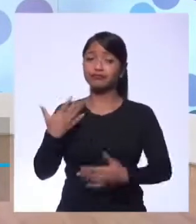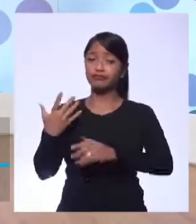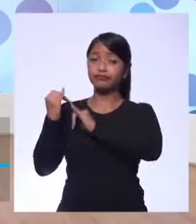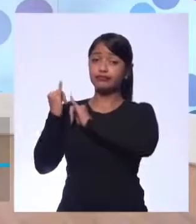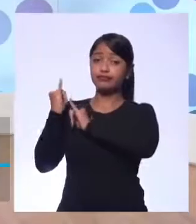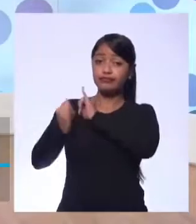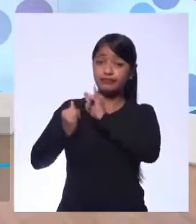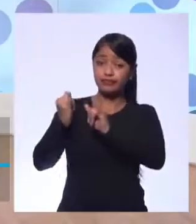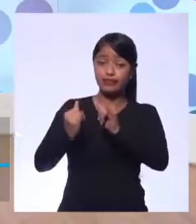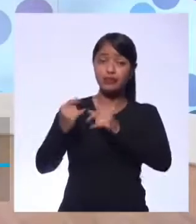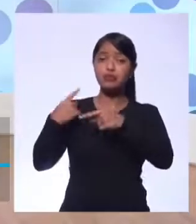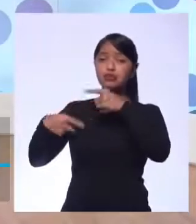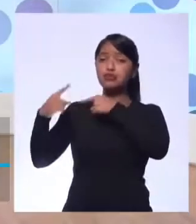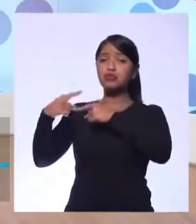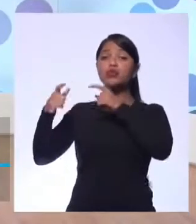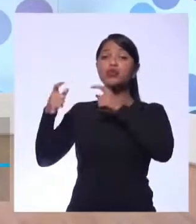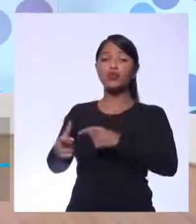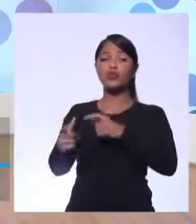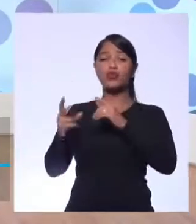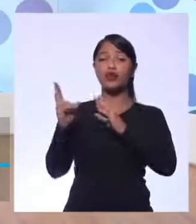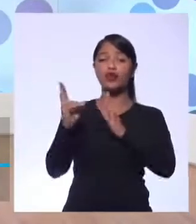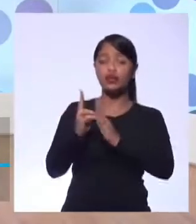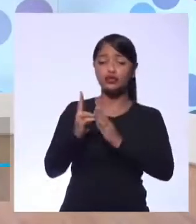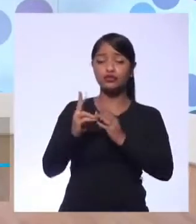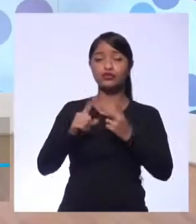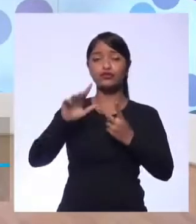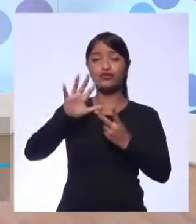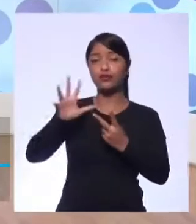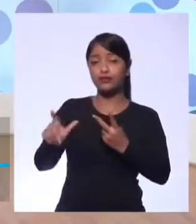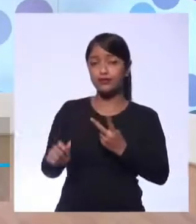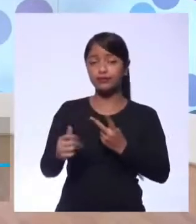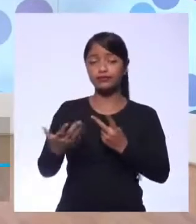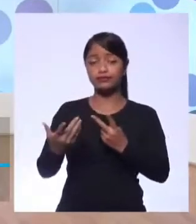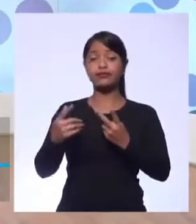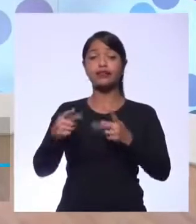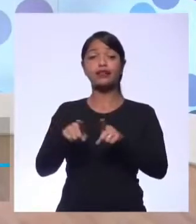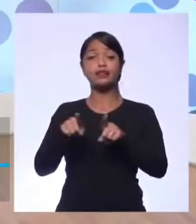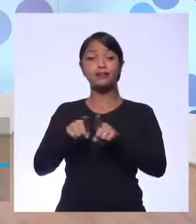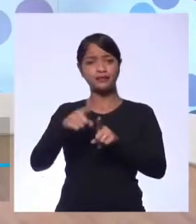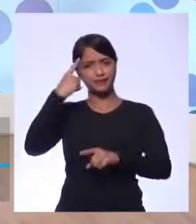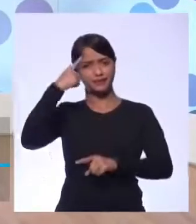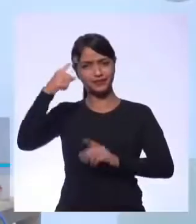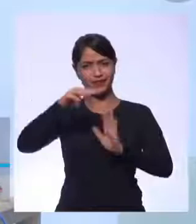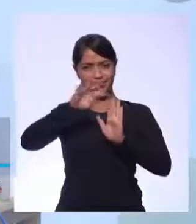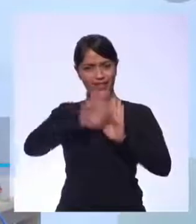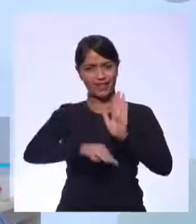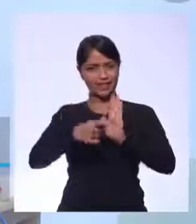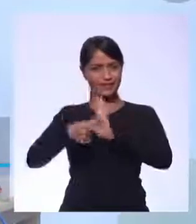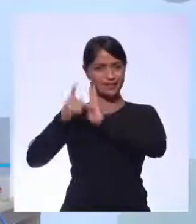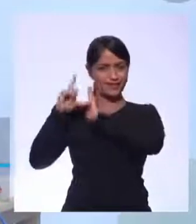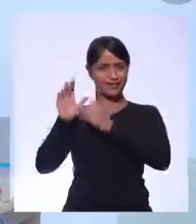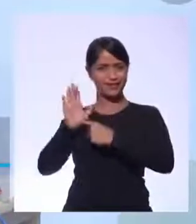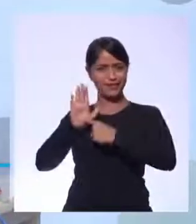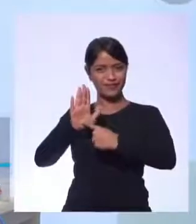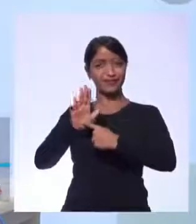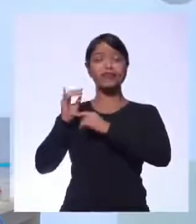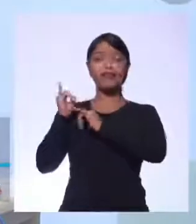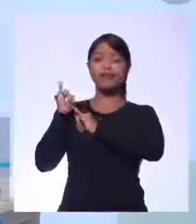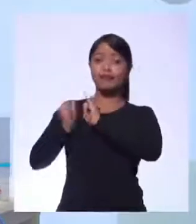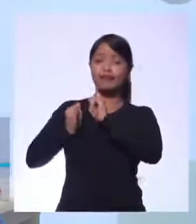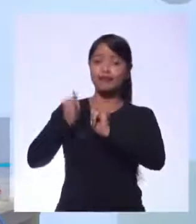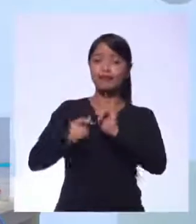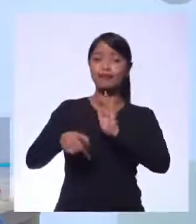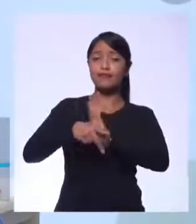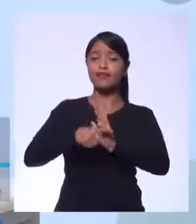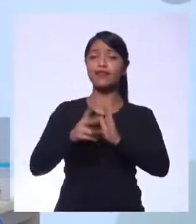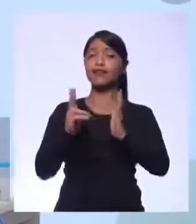origem indígena, africana, Ótimo. né? Inclusive o texto que a gente ia trazer antes desse era uma lenda indígena, se eu não me